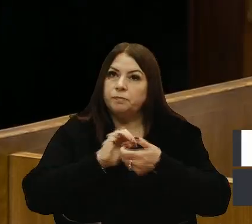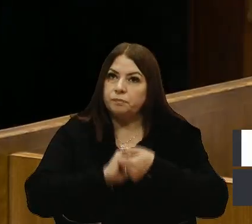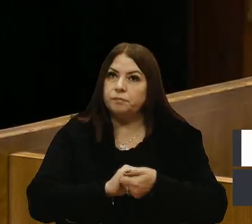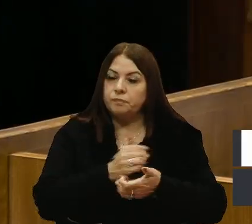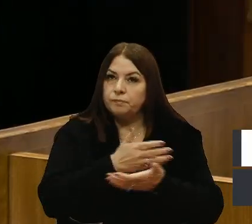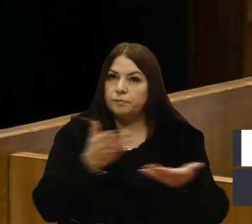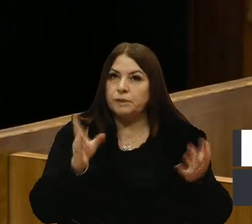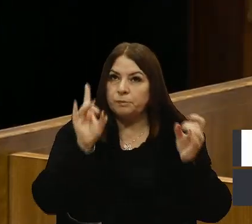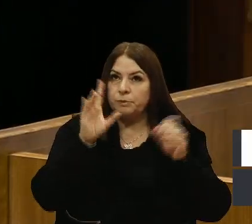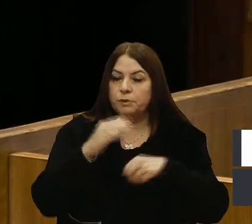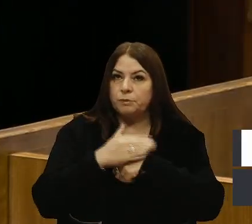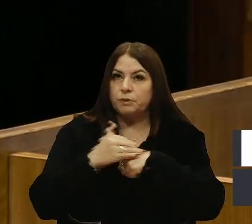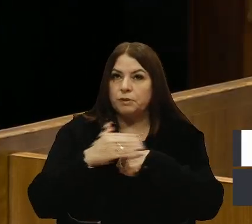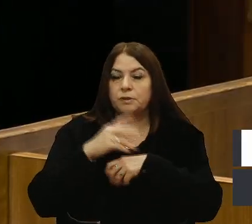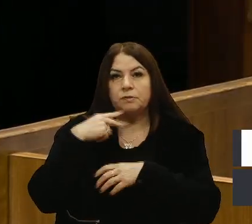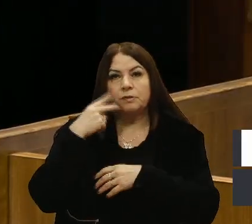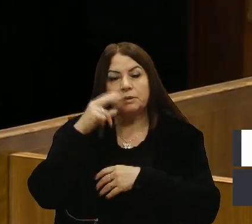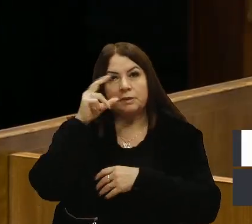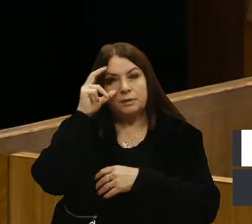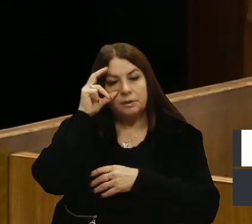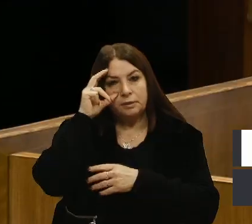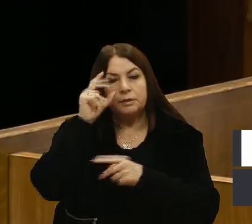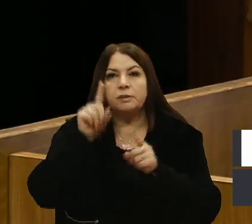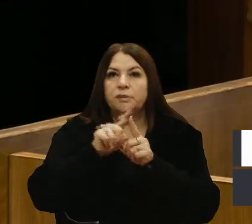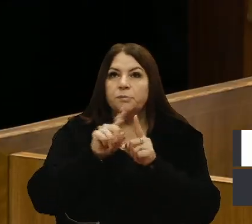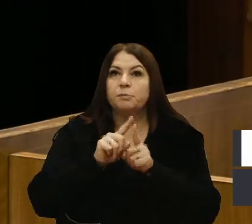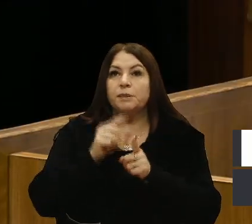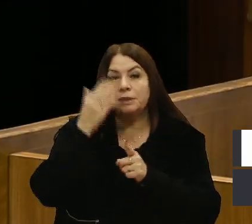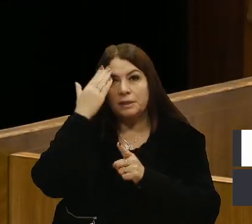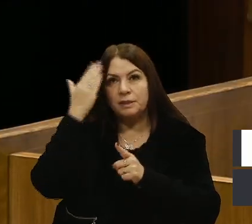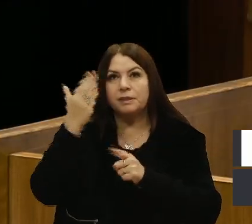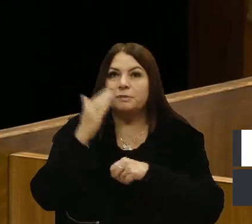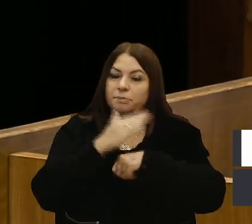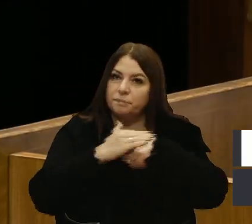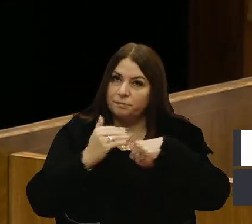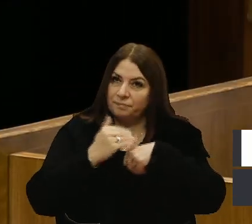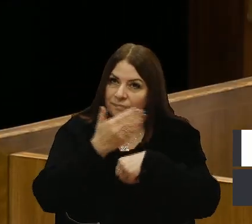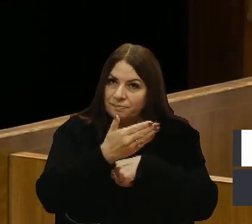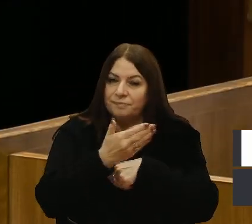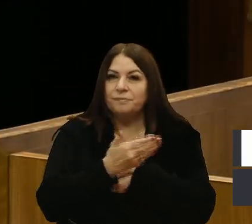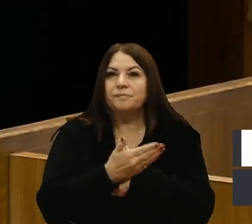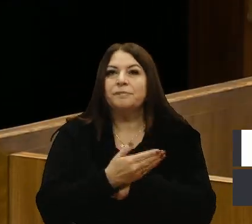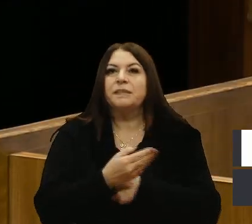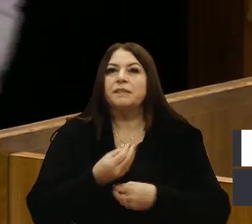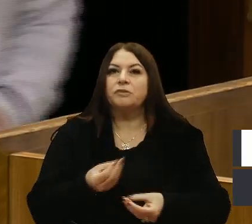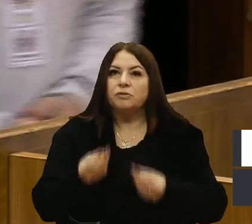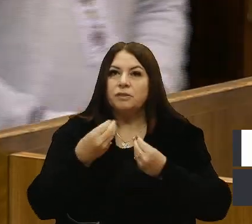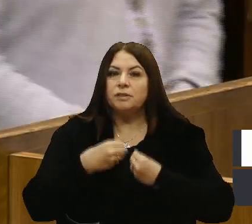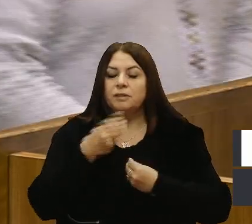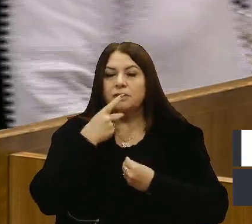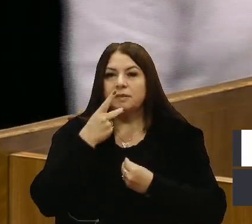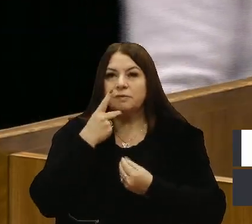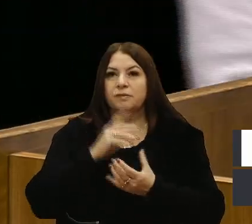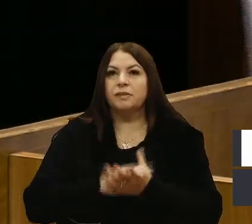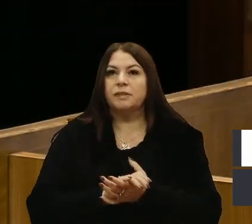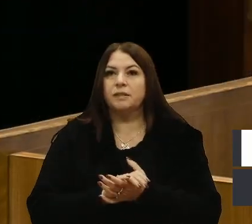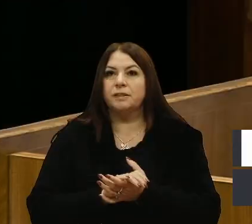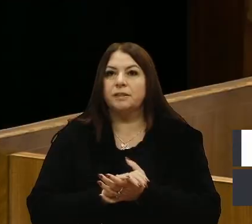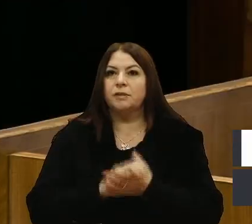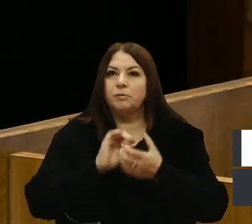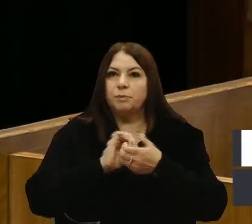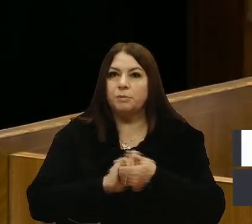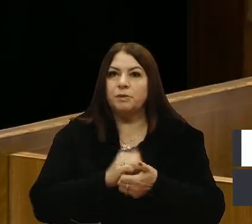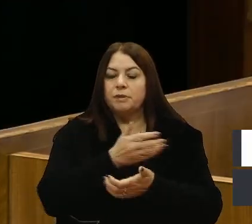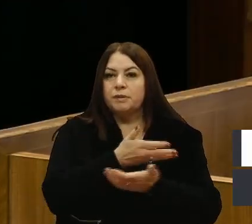com especial carinho a vereadora Sandra Boneto e agradecer pela generosidade de ceder esta fala. Eu cumprimento, assim,